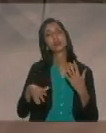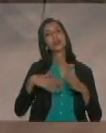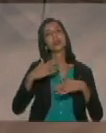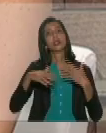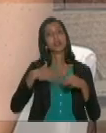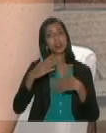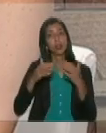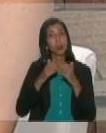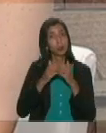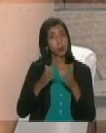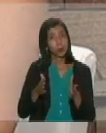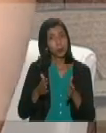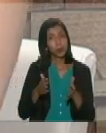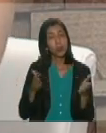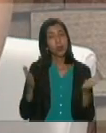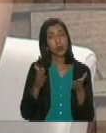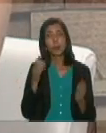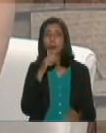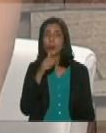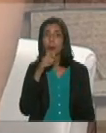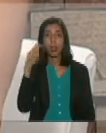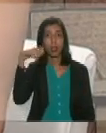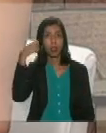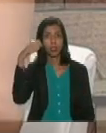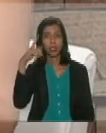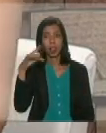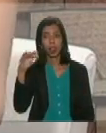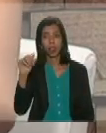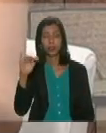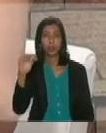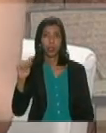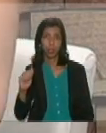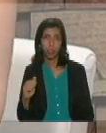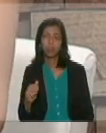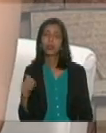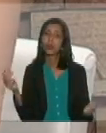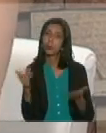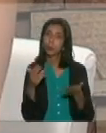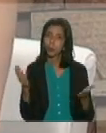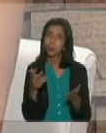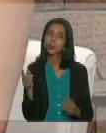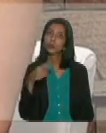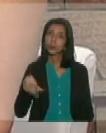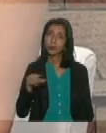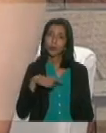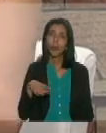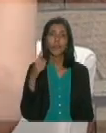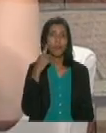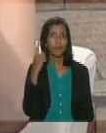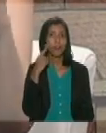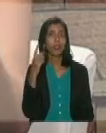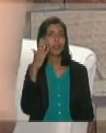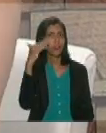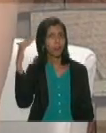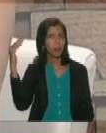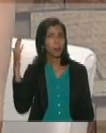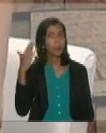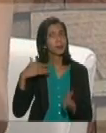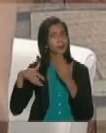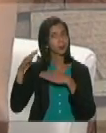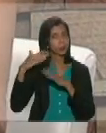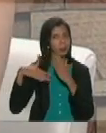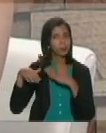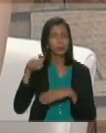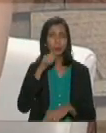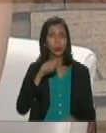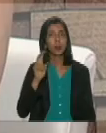Assim. E isso veio, começou um pouco com a Cláudia Raia mesmo, ela que começou trazendo essa onda que hoje a gente está aqui bombando, mas